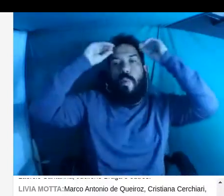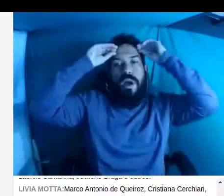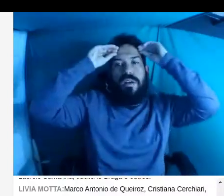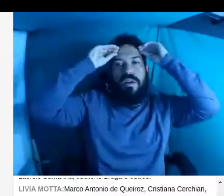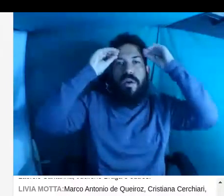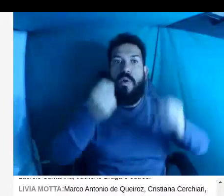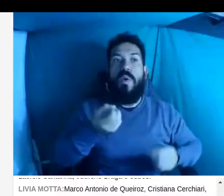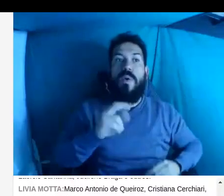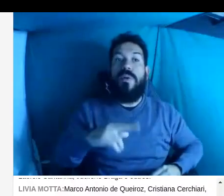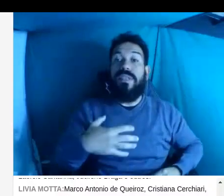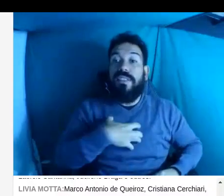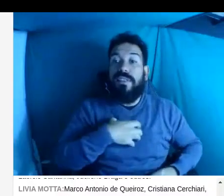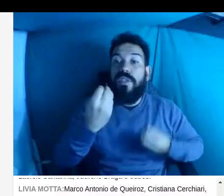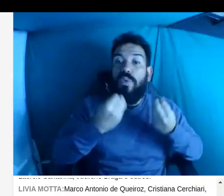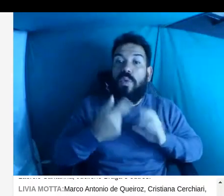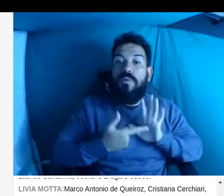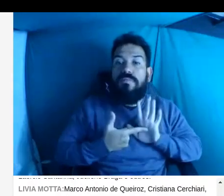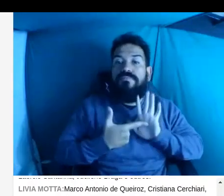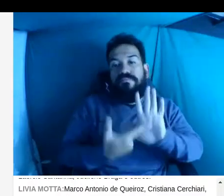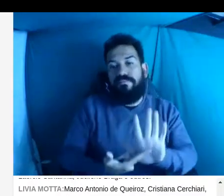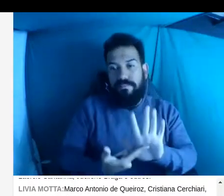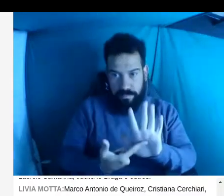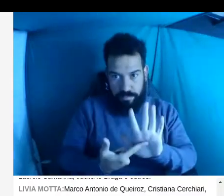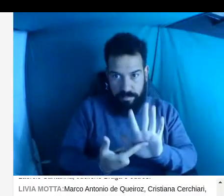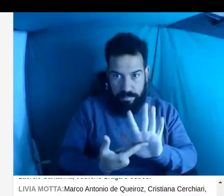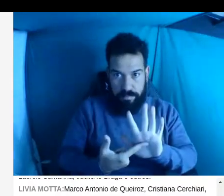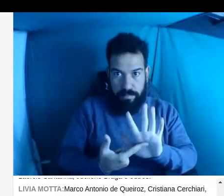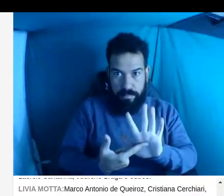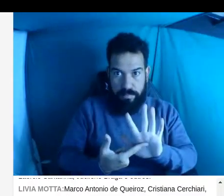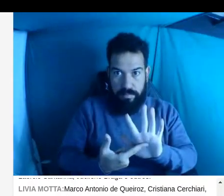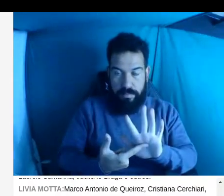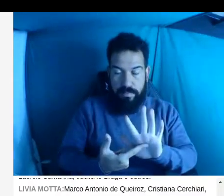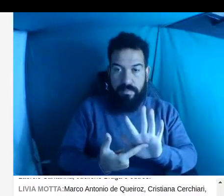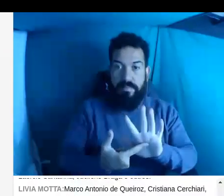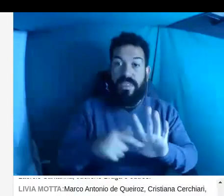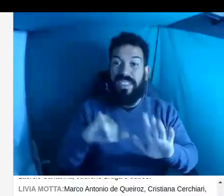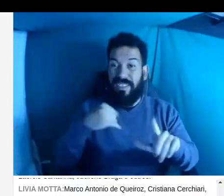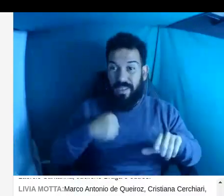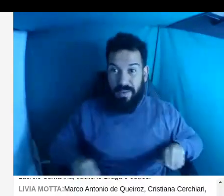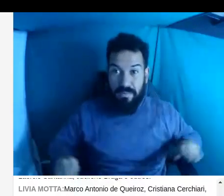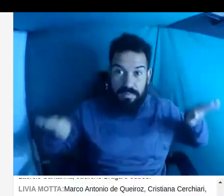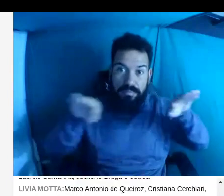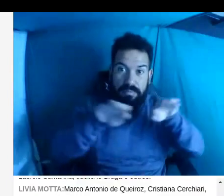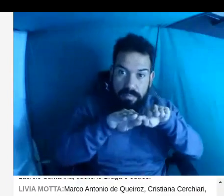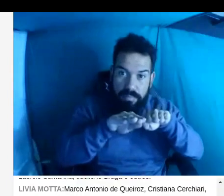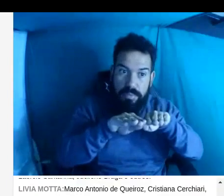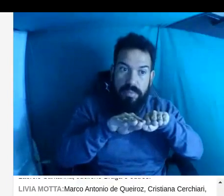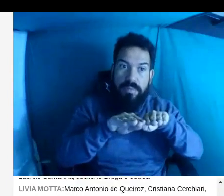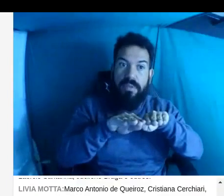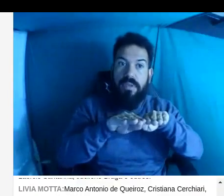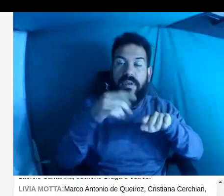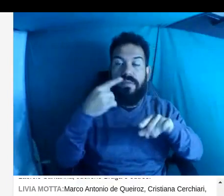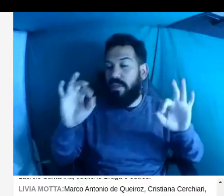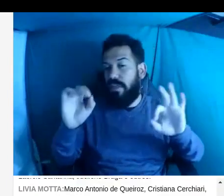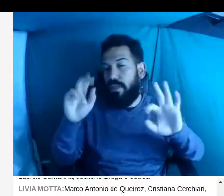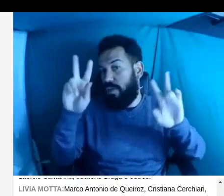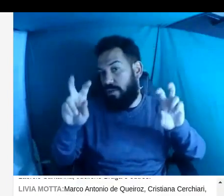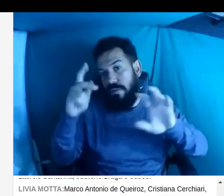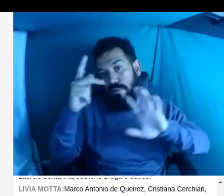a linguagem é apresentada. E se eu igualo as duas, sem falar de plano, sem falar de enquadramento, sem